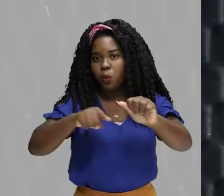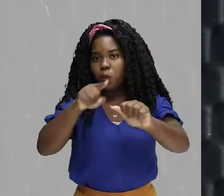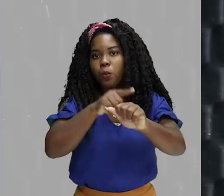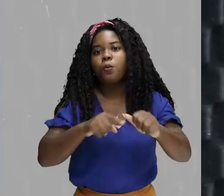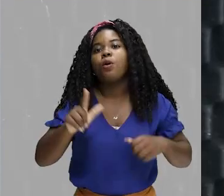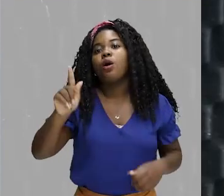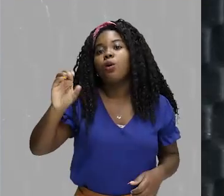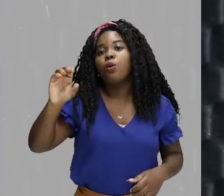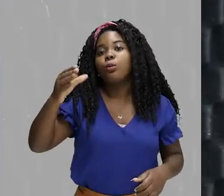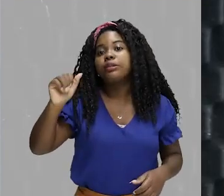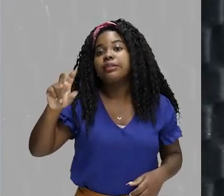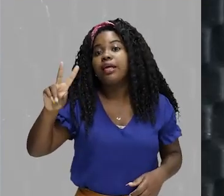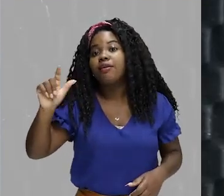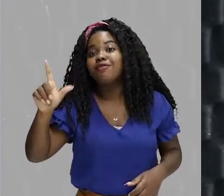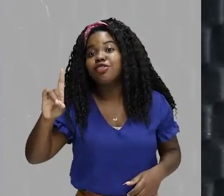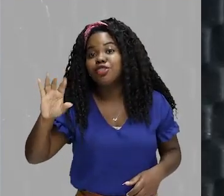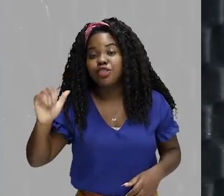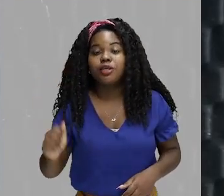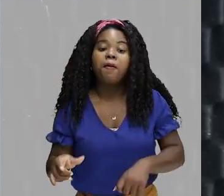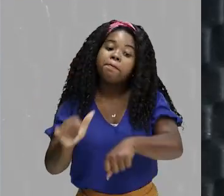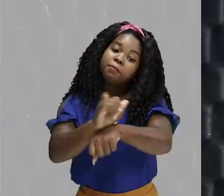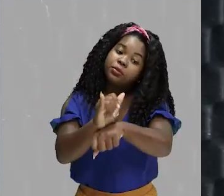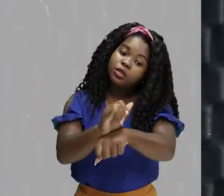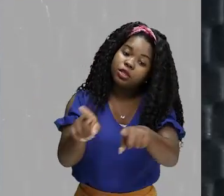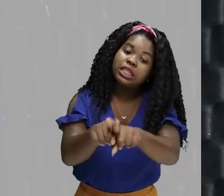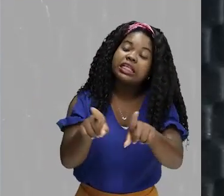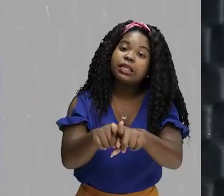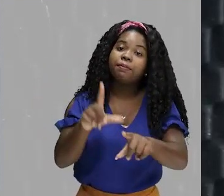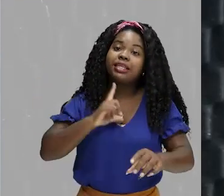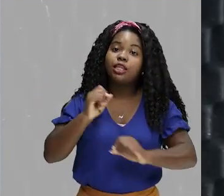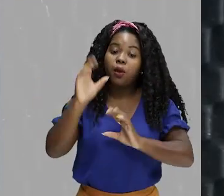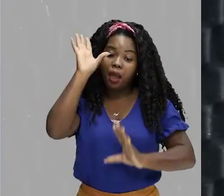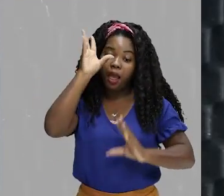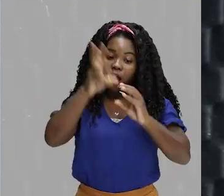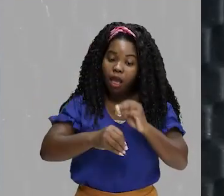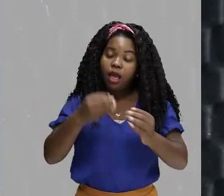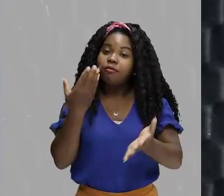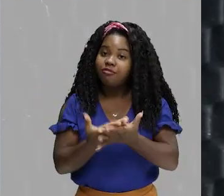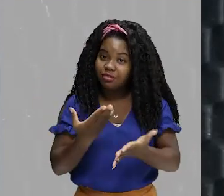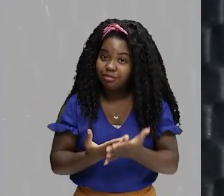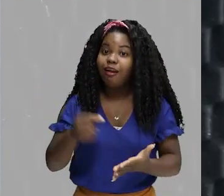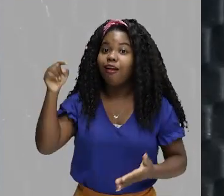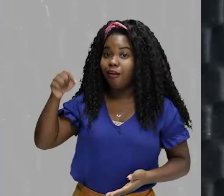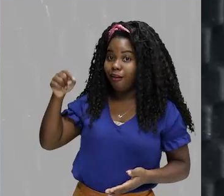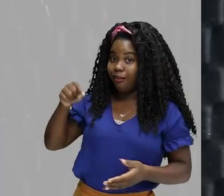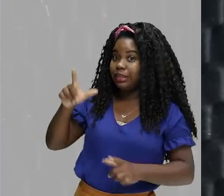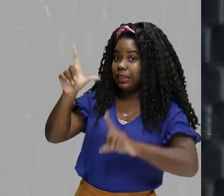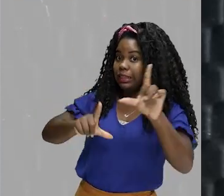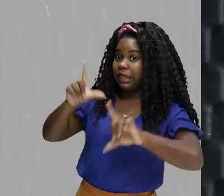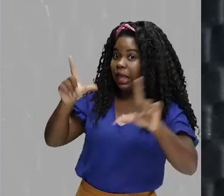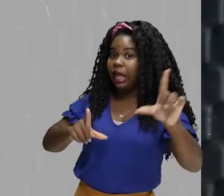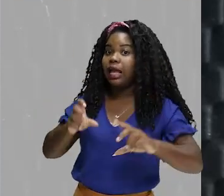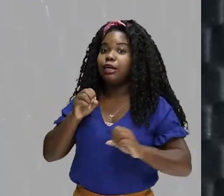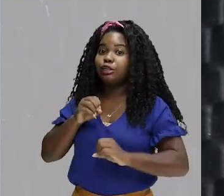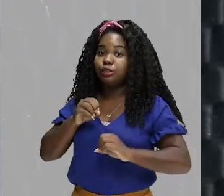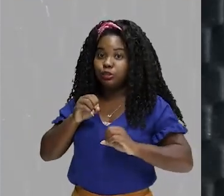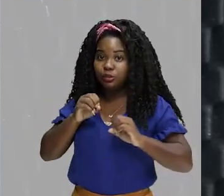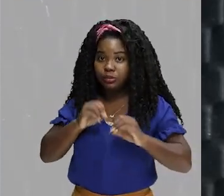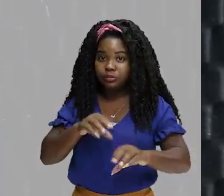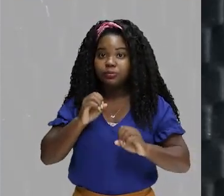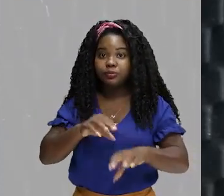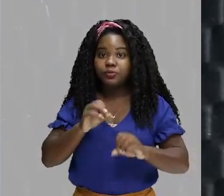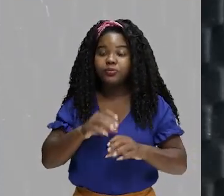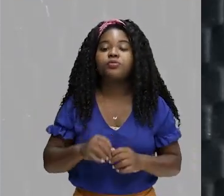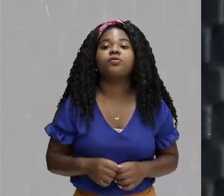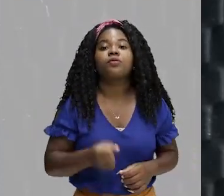Dias. No YouTube também vocês revisam a aula que a gente dá aqui na TV Educação, no canal 10.2. Revisam,